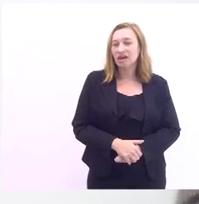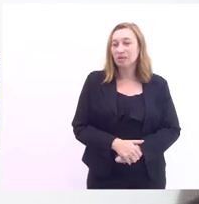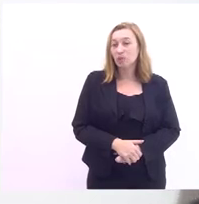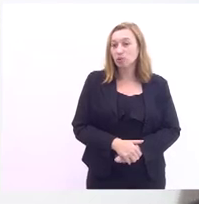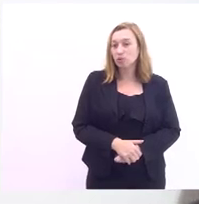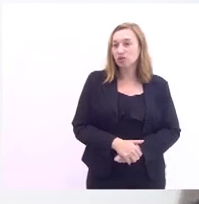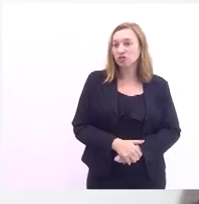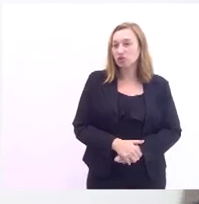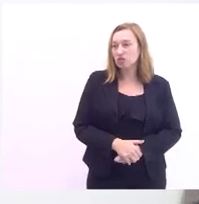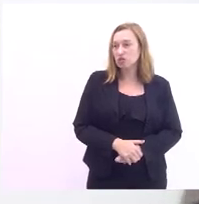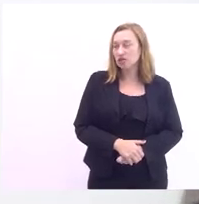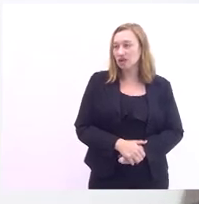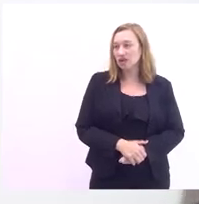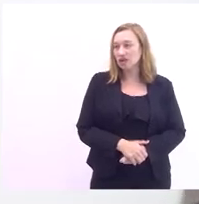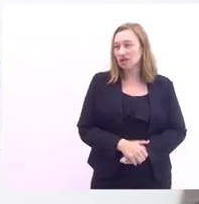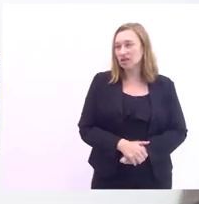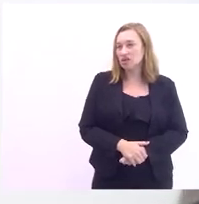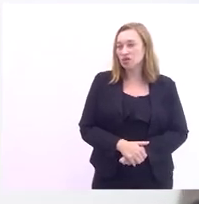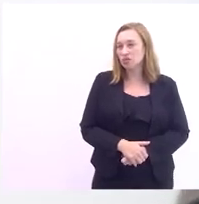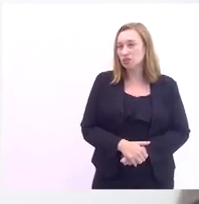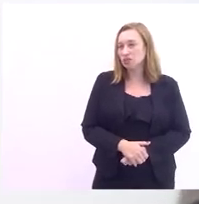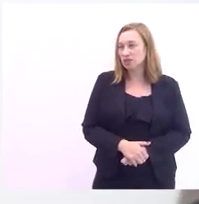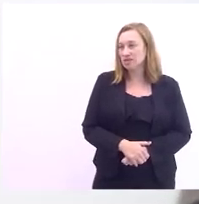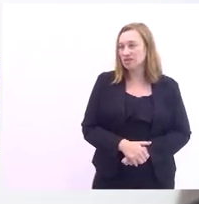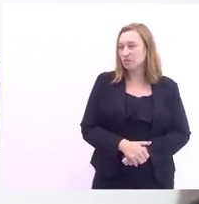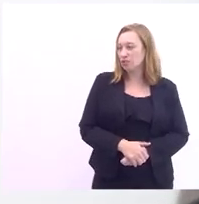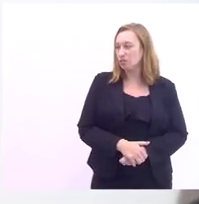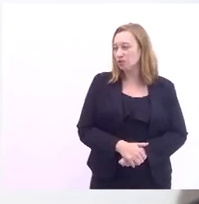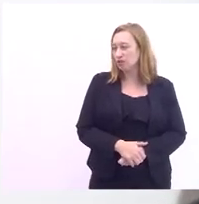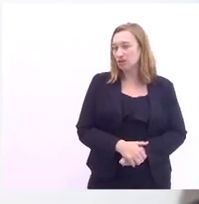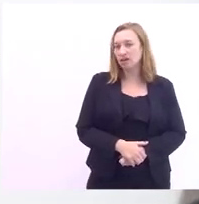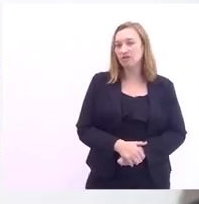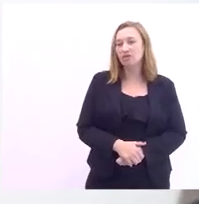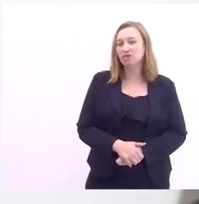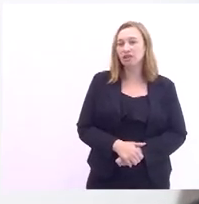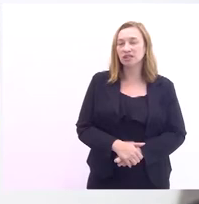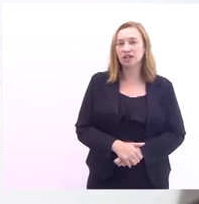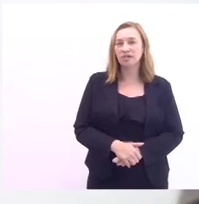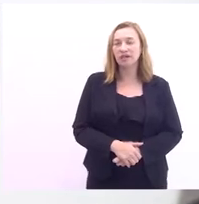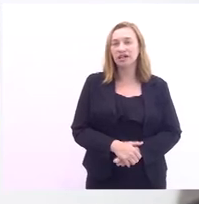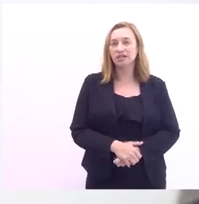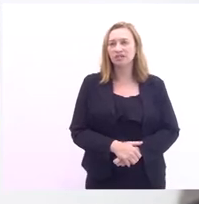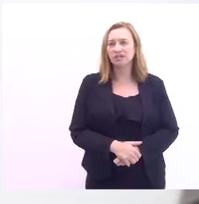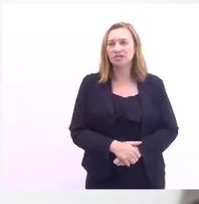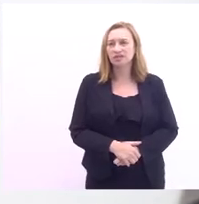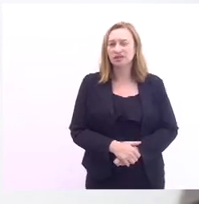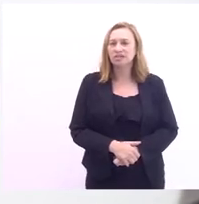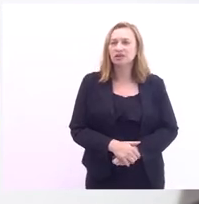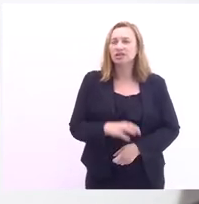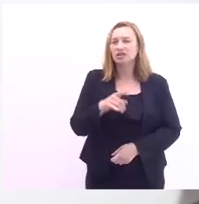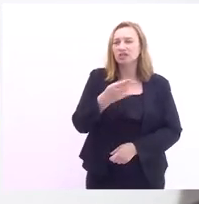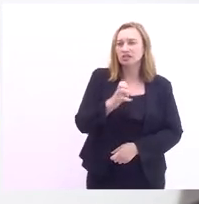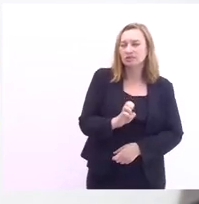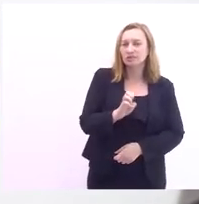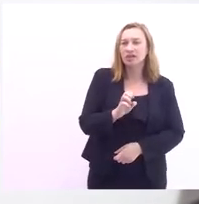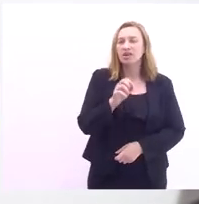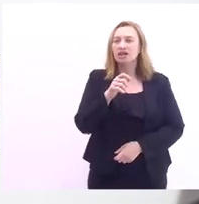tenho condições de responder. Maurício Francisco, implante de biochip em seres